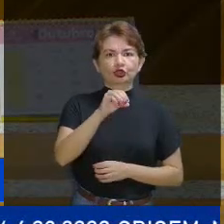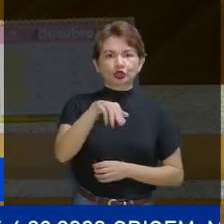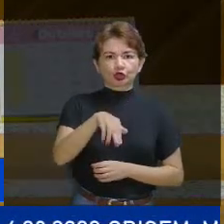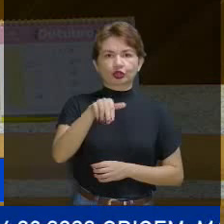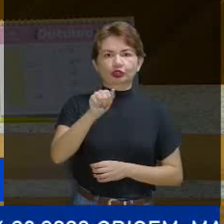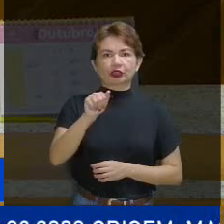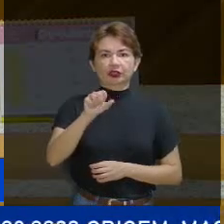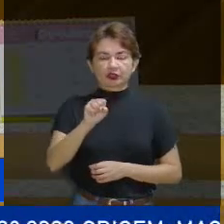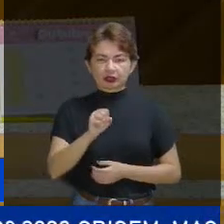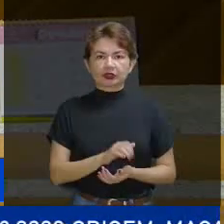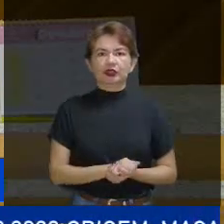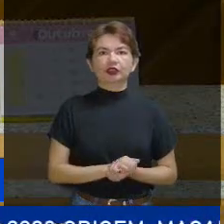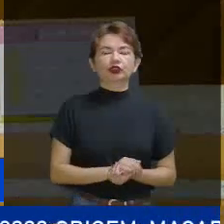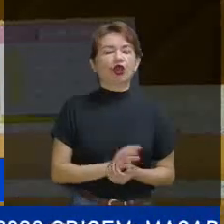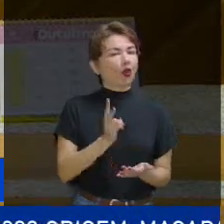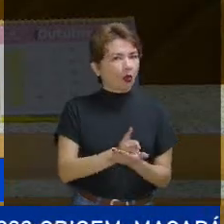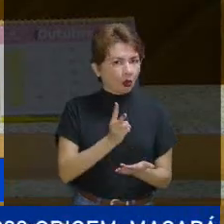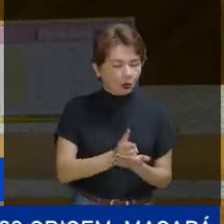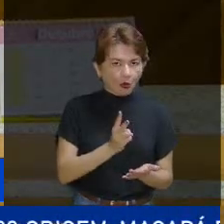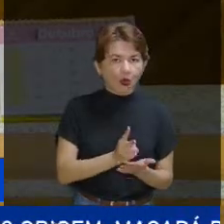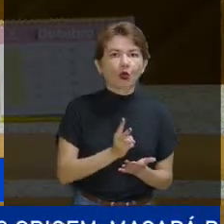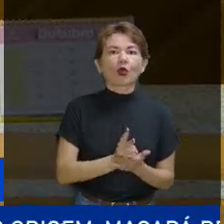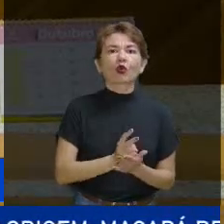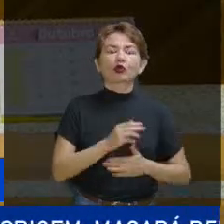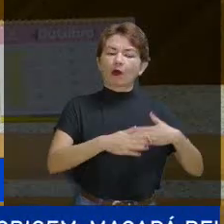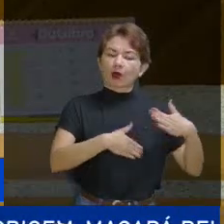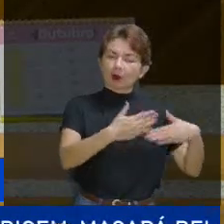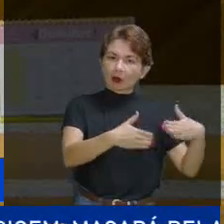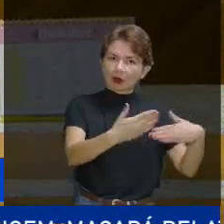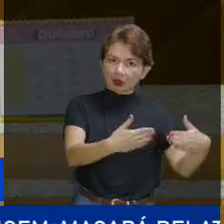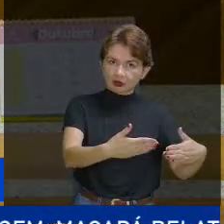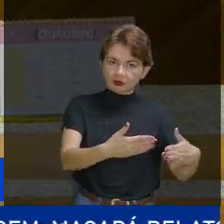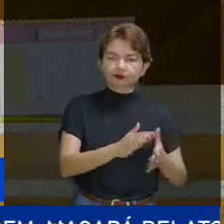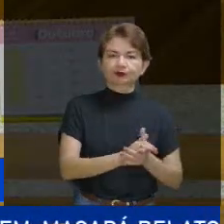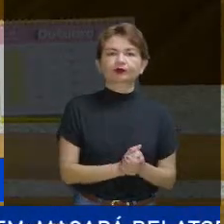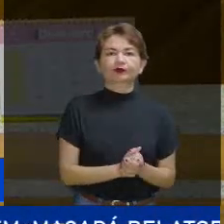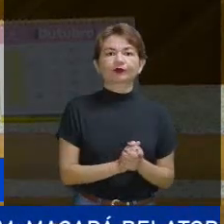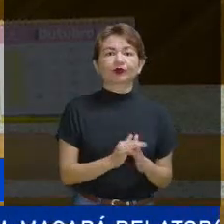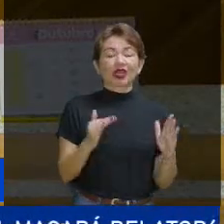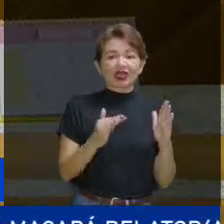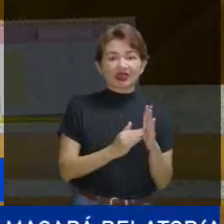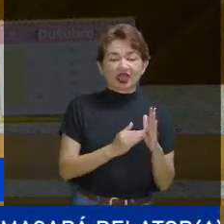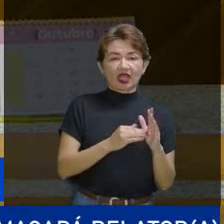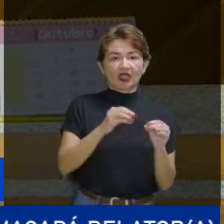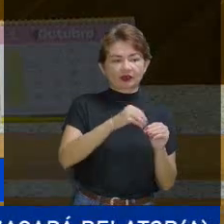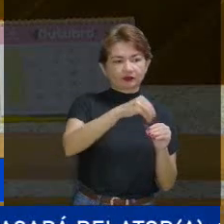eleitorais continuassem processando os feitos em andamento até a